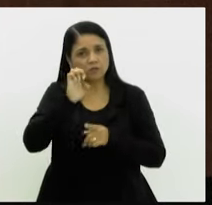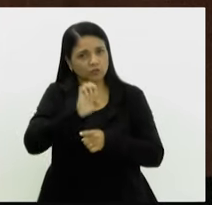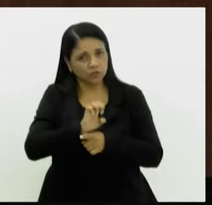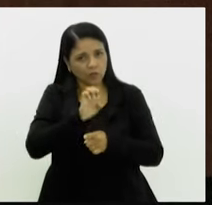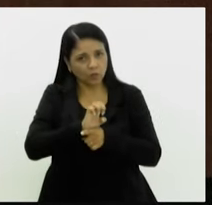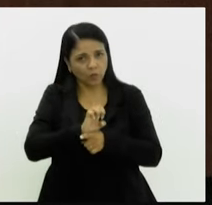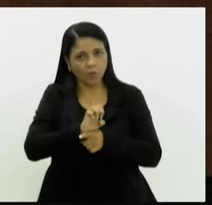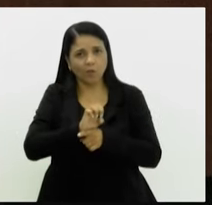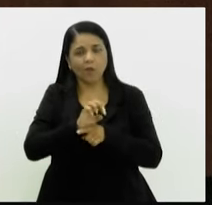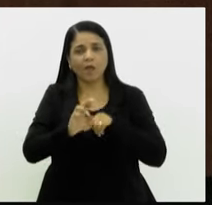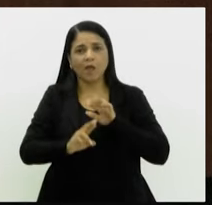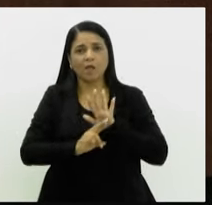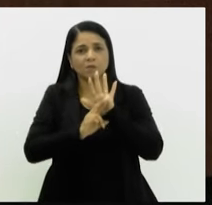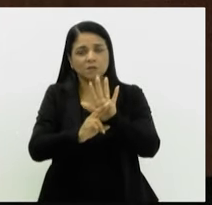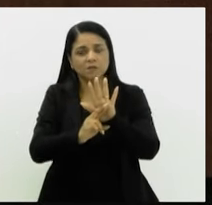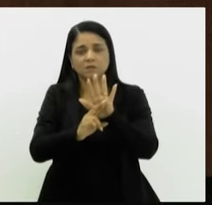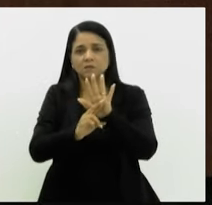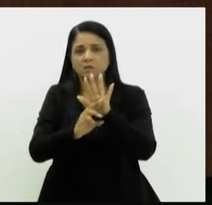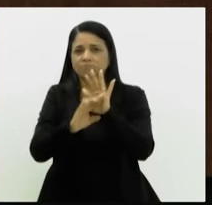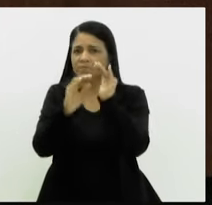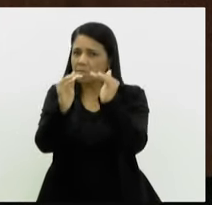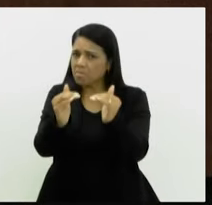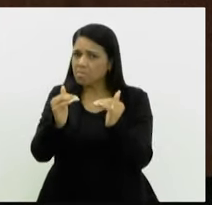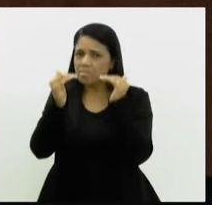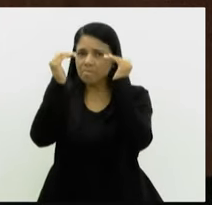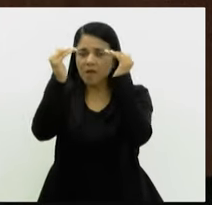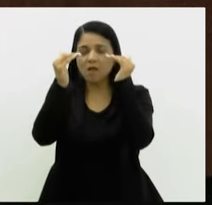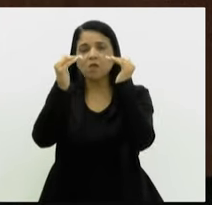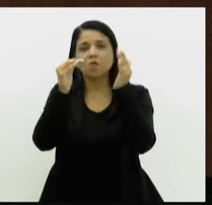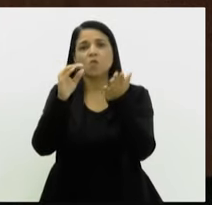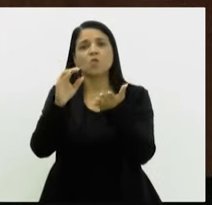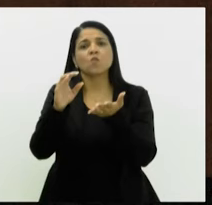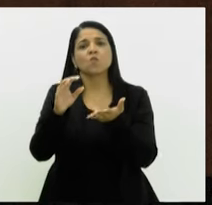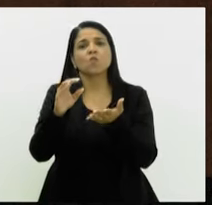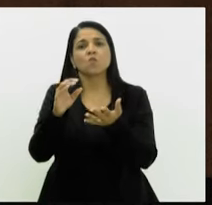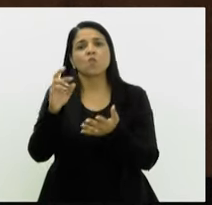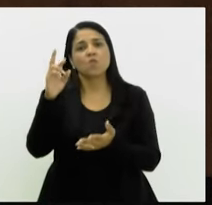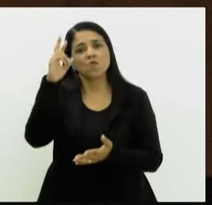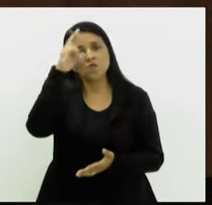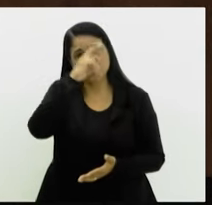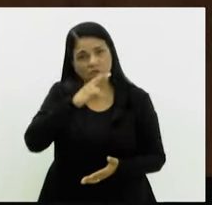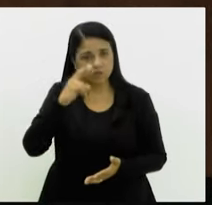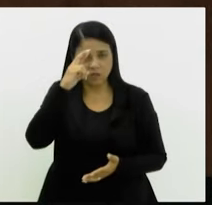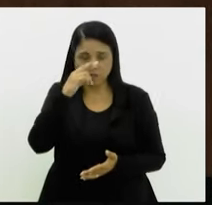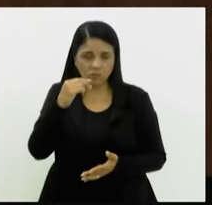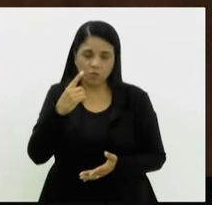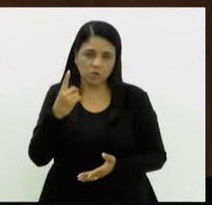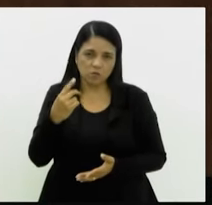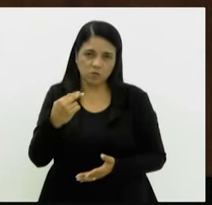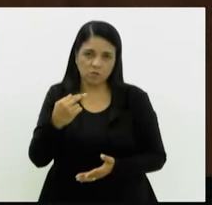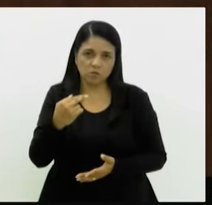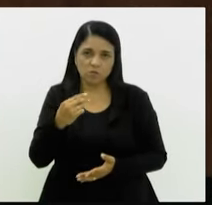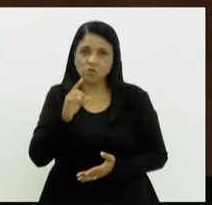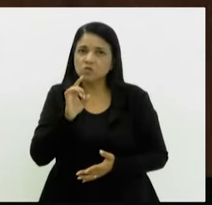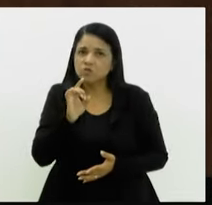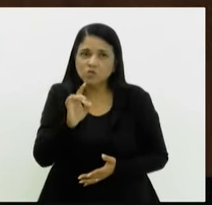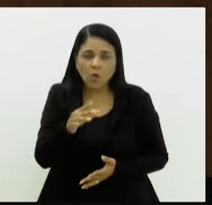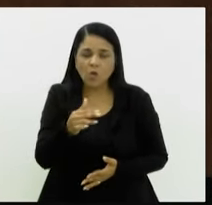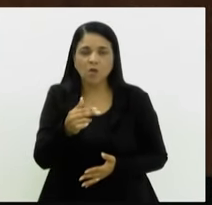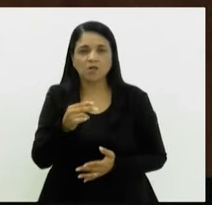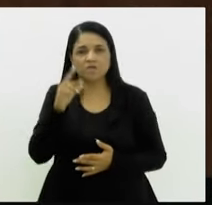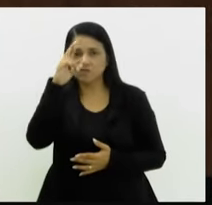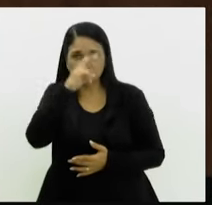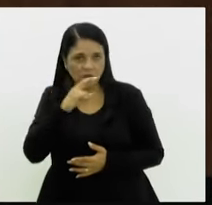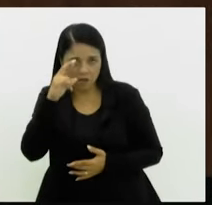ele sobressai ainda somente ao conceito da fiscalização. Um deputado estadual, ele não pode ser só aquele que